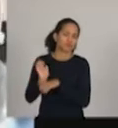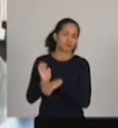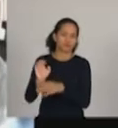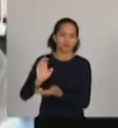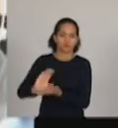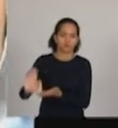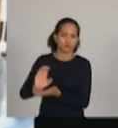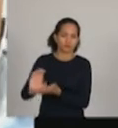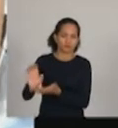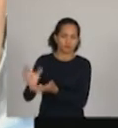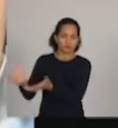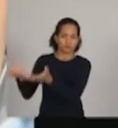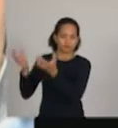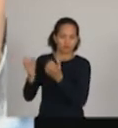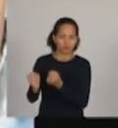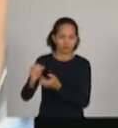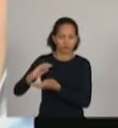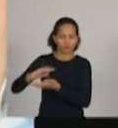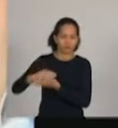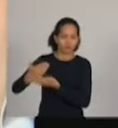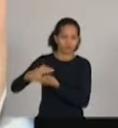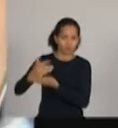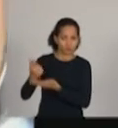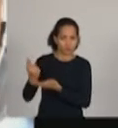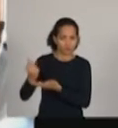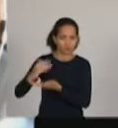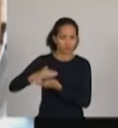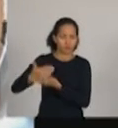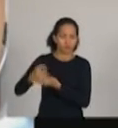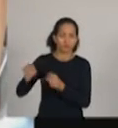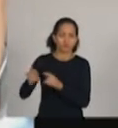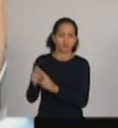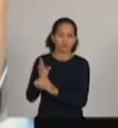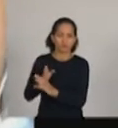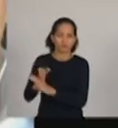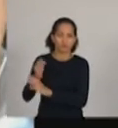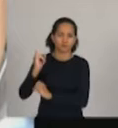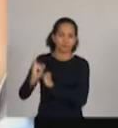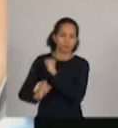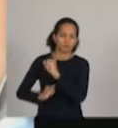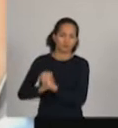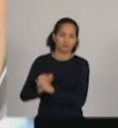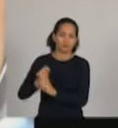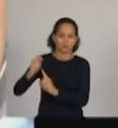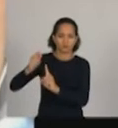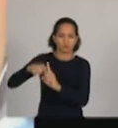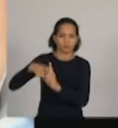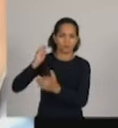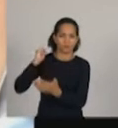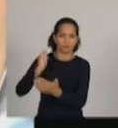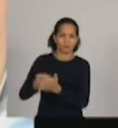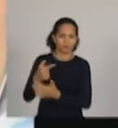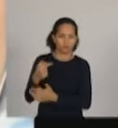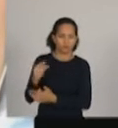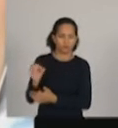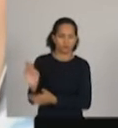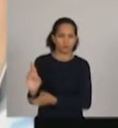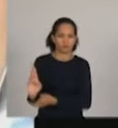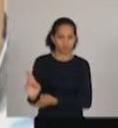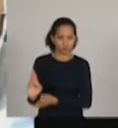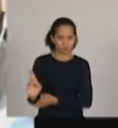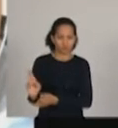a aquisição de um notebook e também o acesso à internet no valor mensal de R$ 70,00.